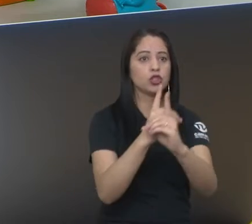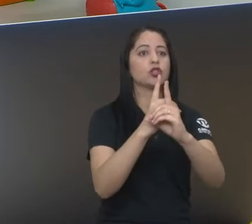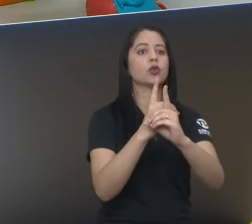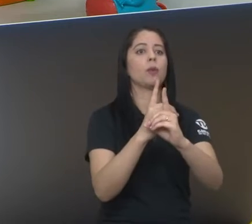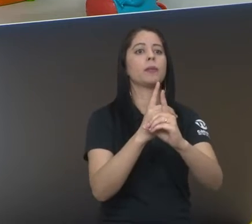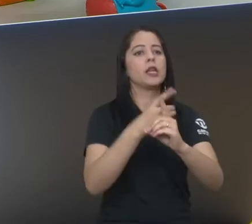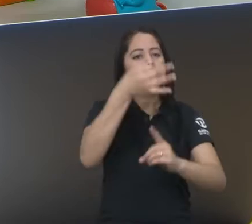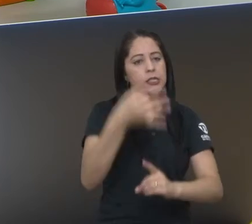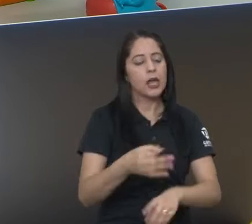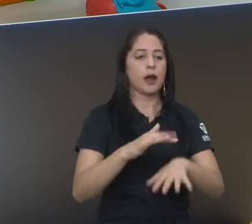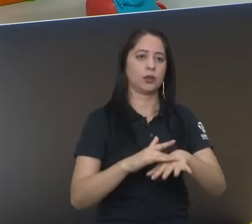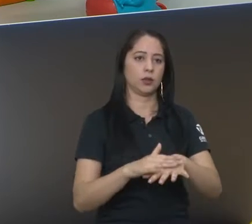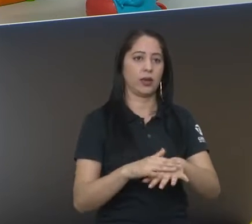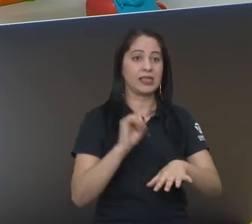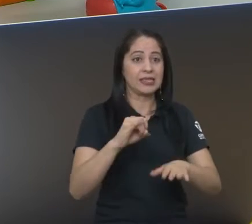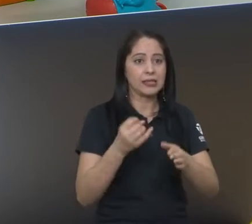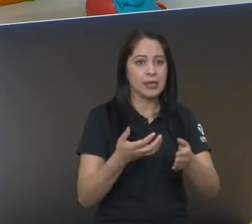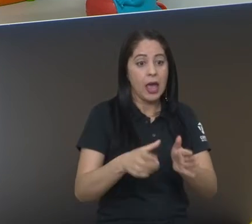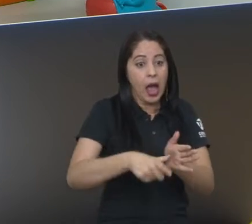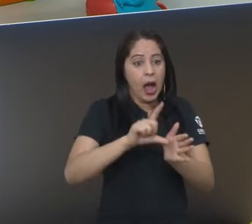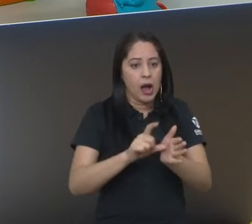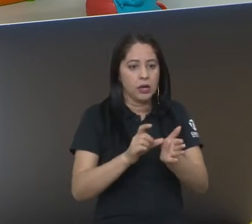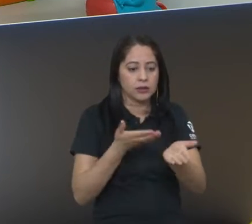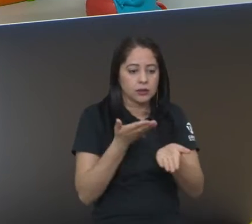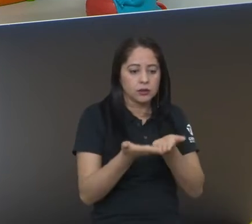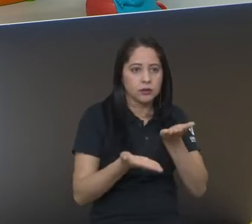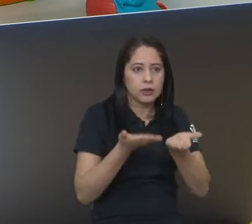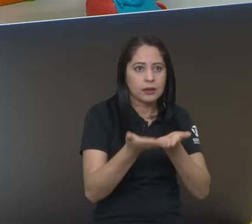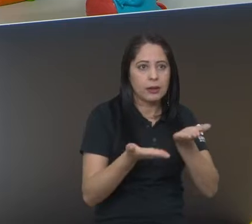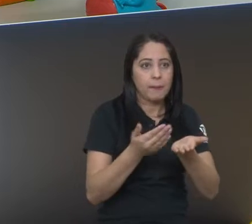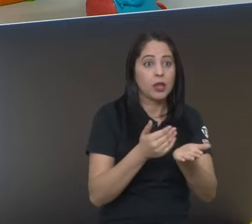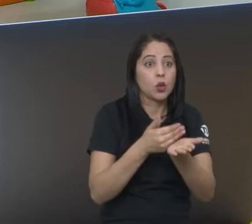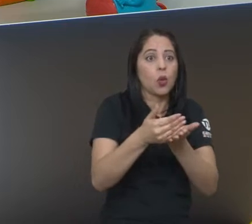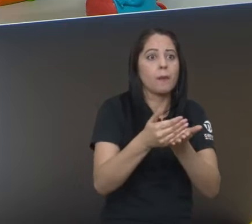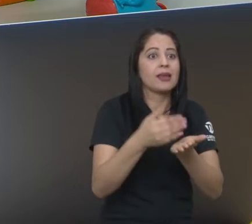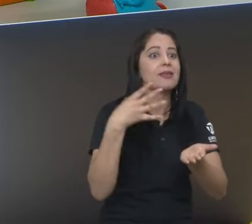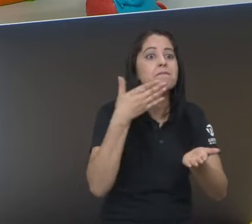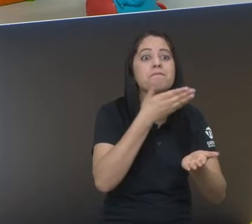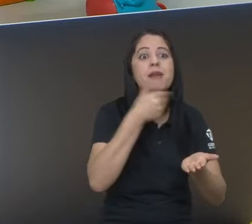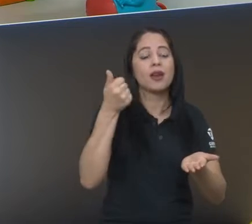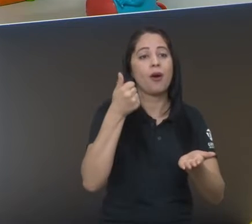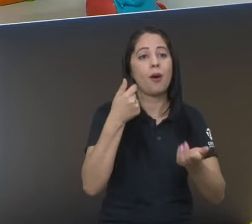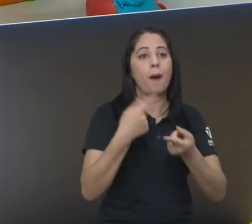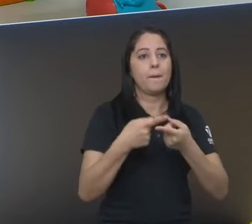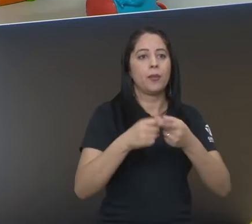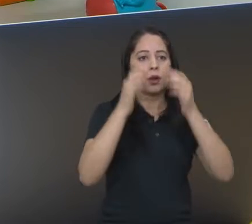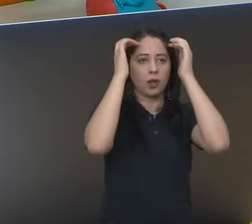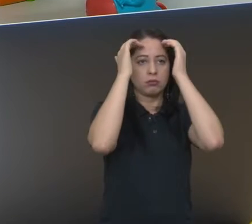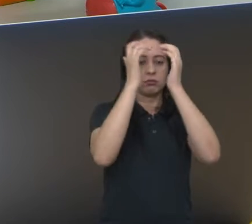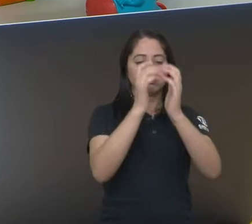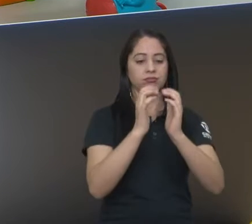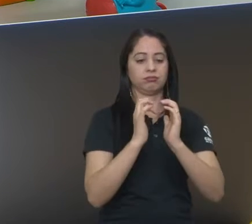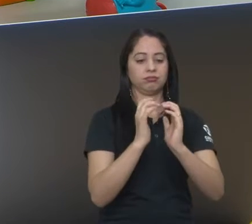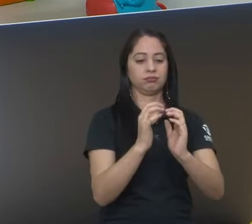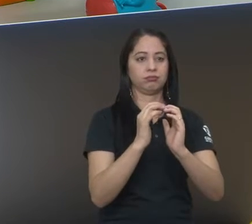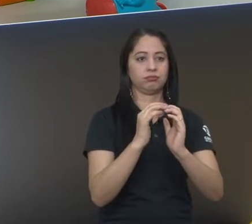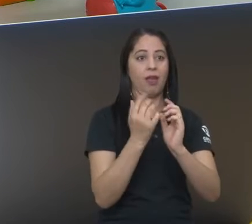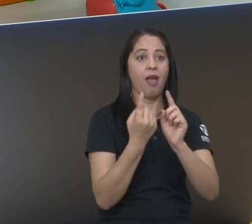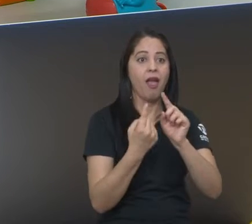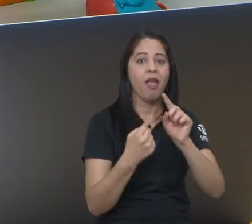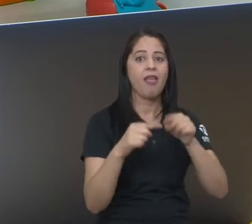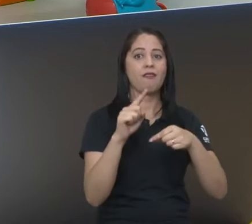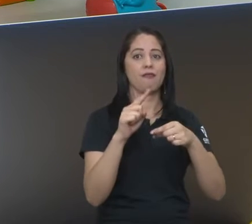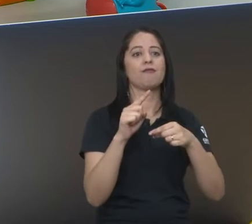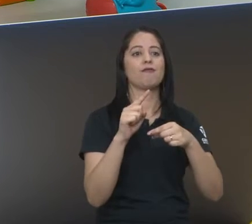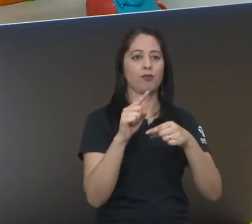o diagnóstico. Quanto antes se inicia o tratamento, menos morte dos neurônios vão acontecer. Consequentemente,